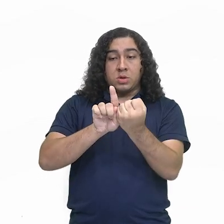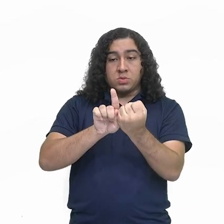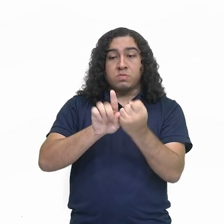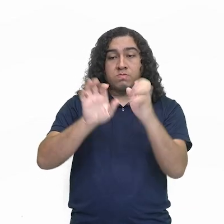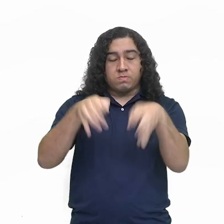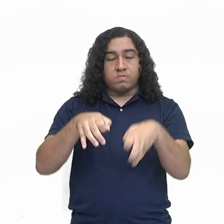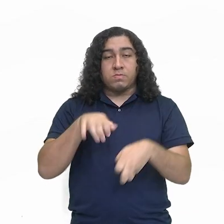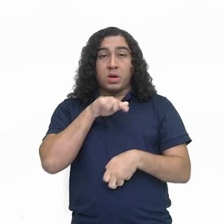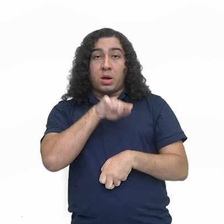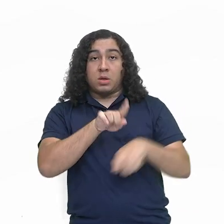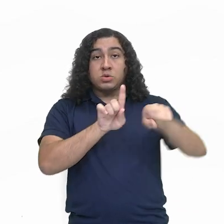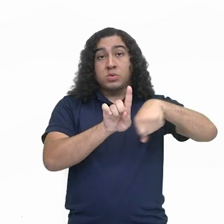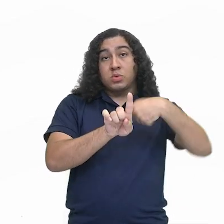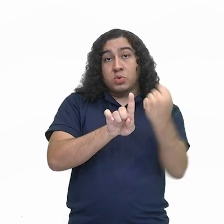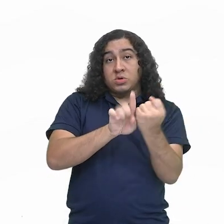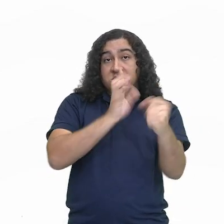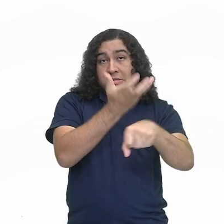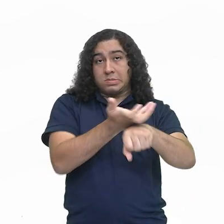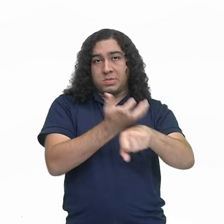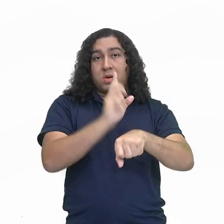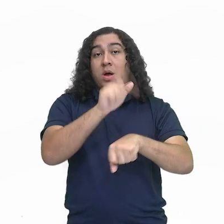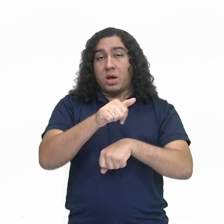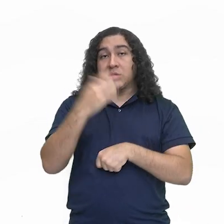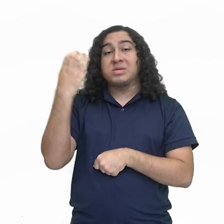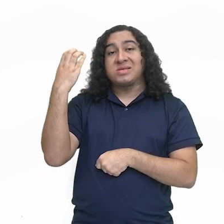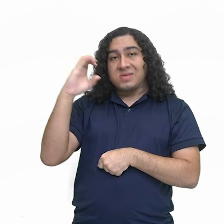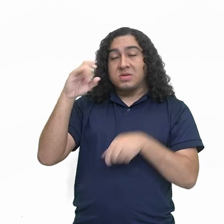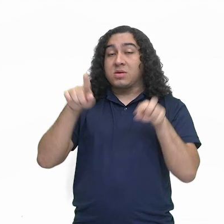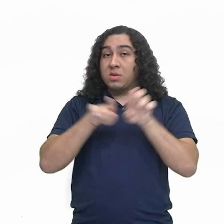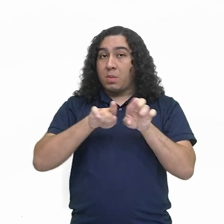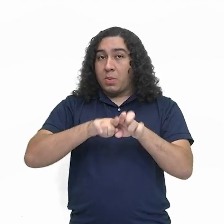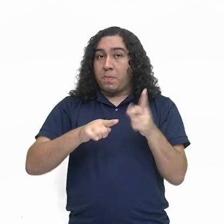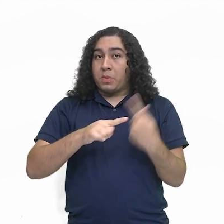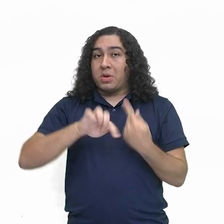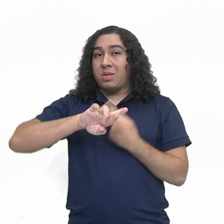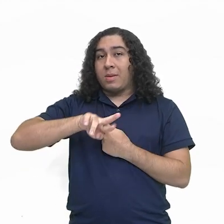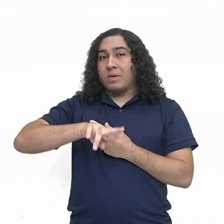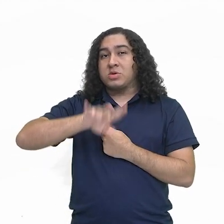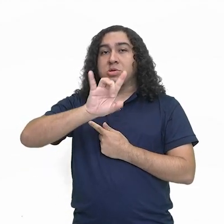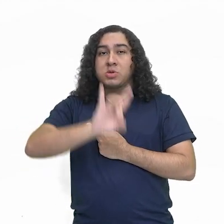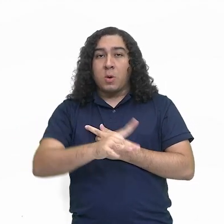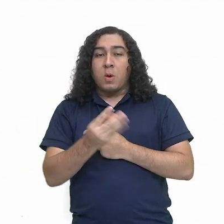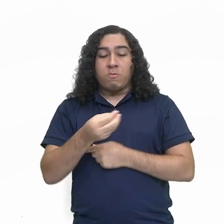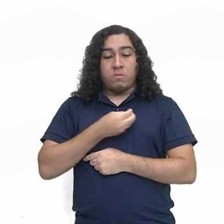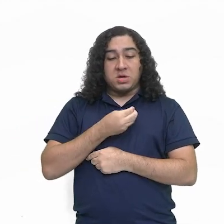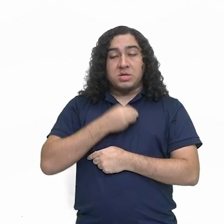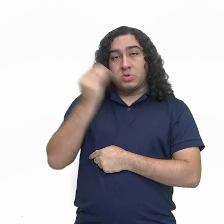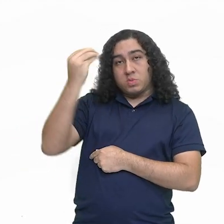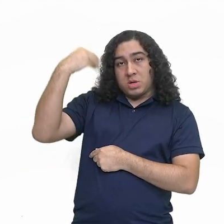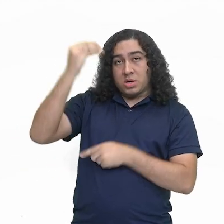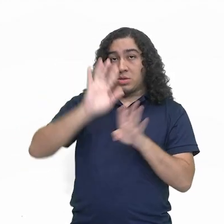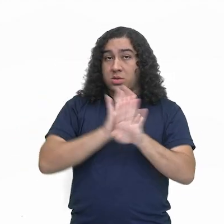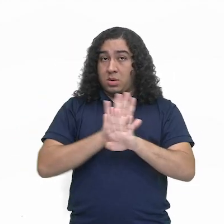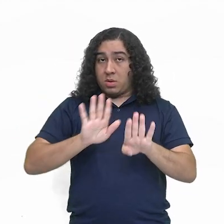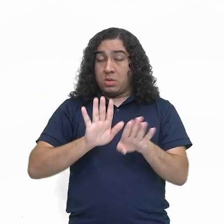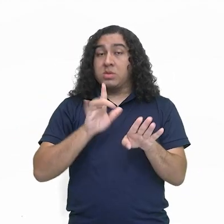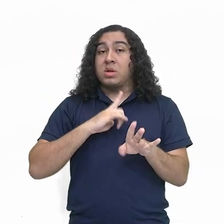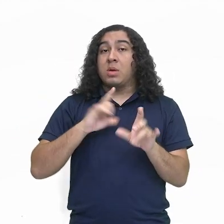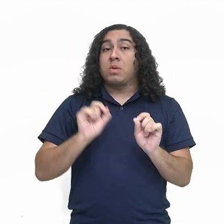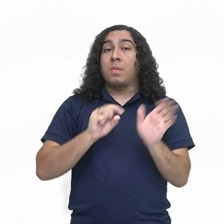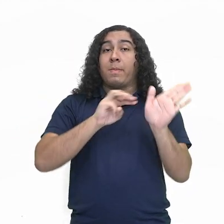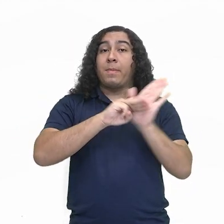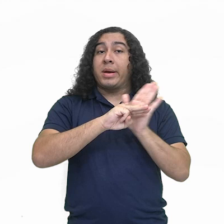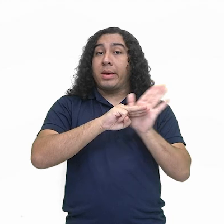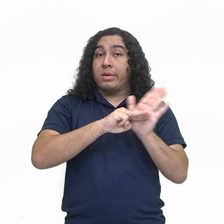ciência, porque não está baseado só aí em fatos da experiência de vida, mas tem método, tem